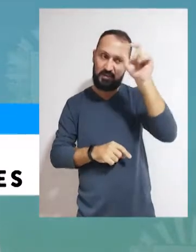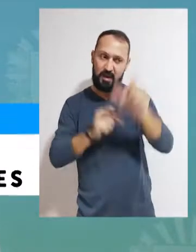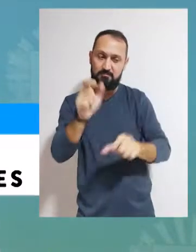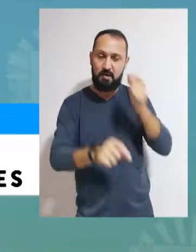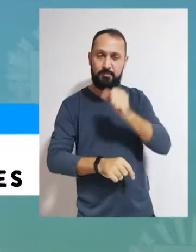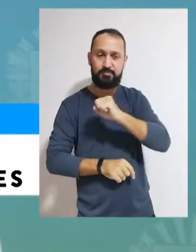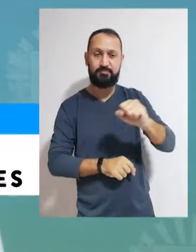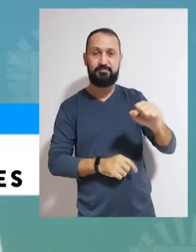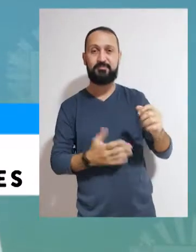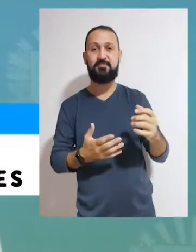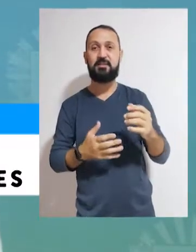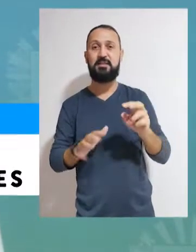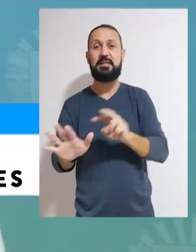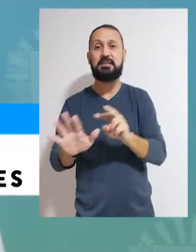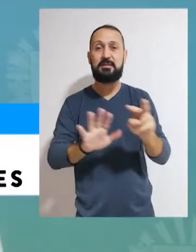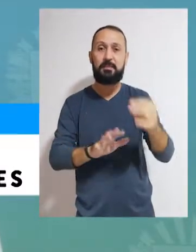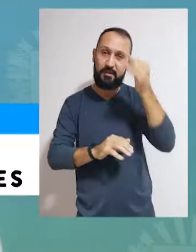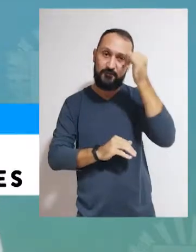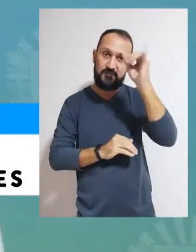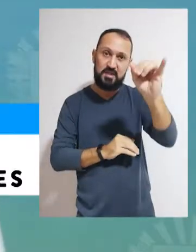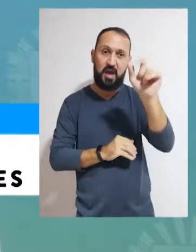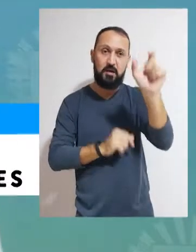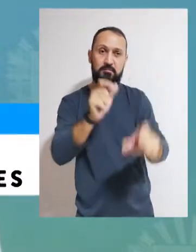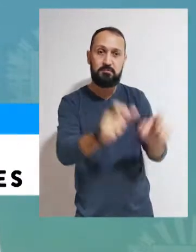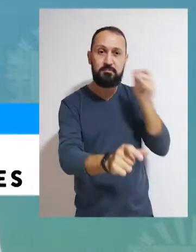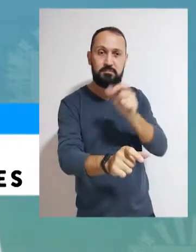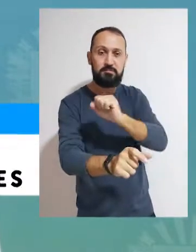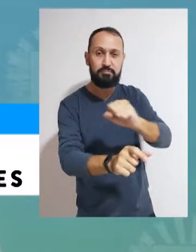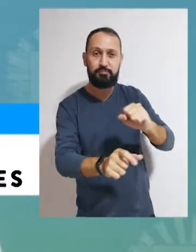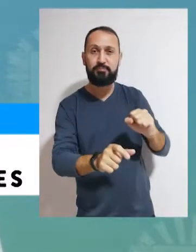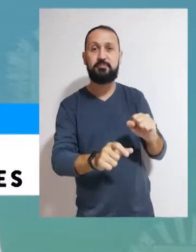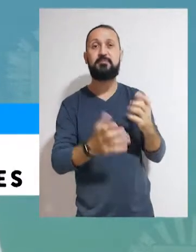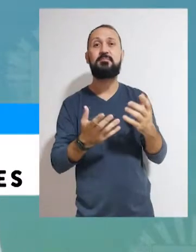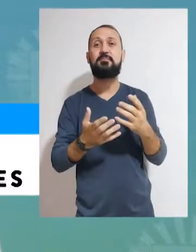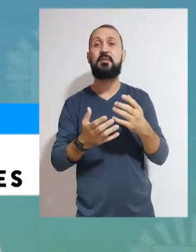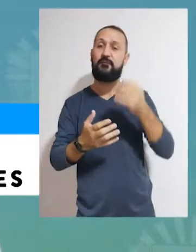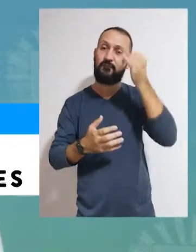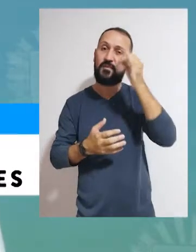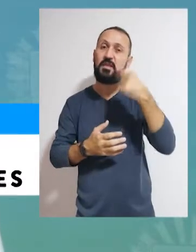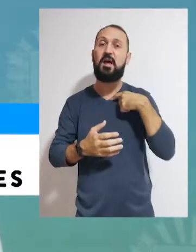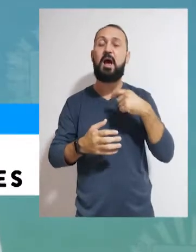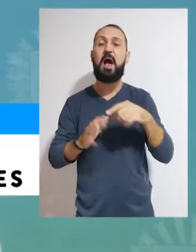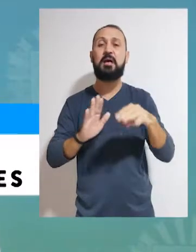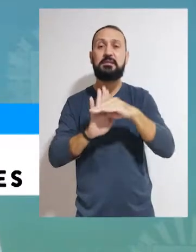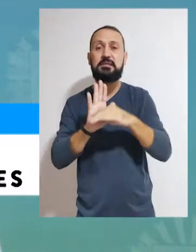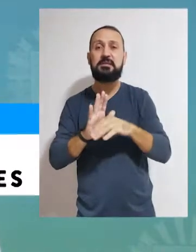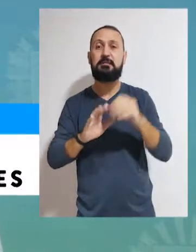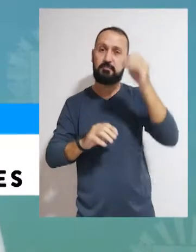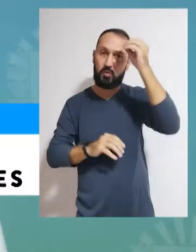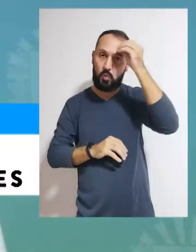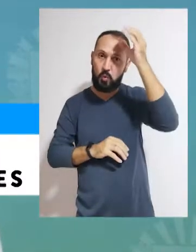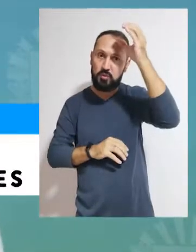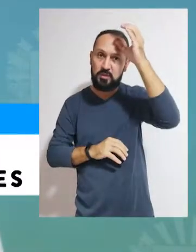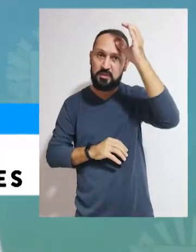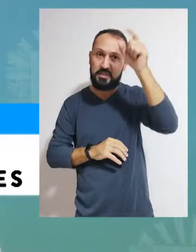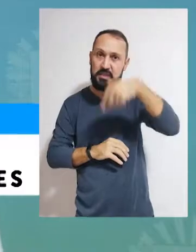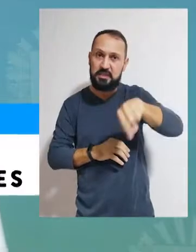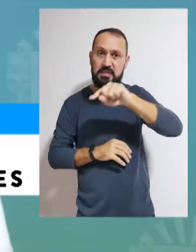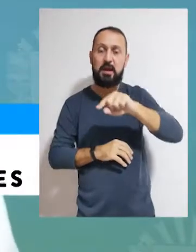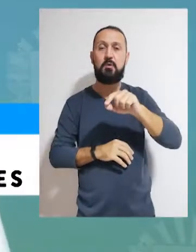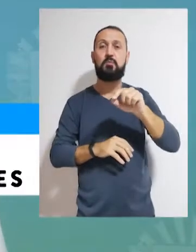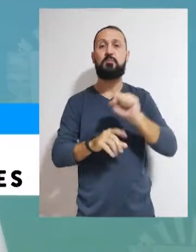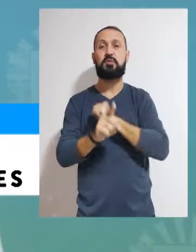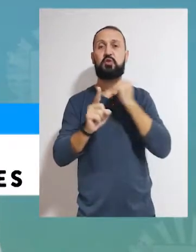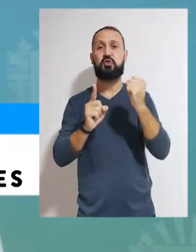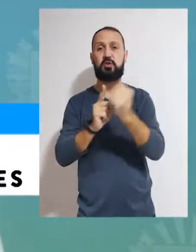ao Feminicídio e a Semana Estadual de Combate ao Feminicídio, intensificando ações de sensibilização e de